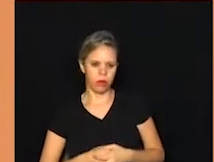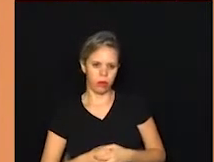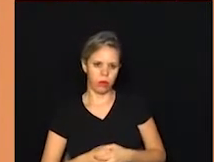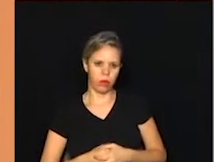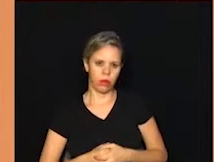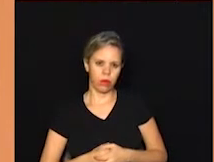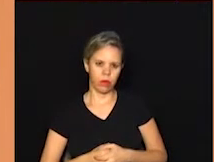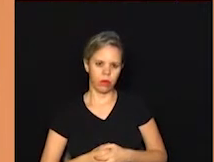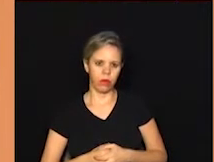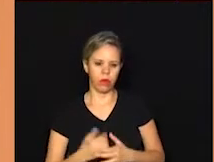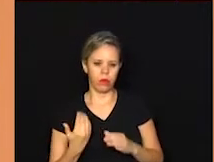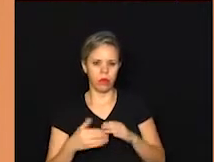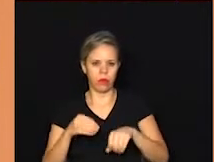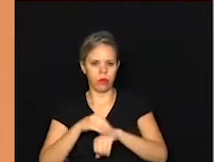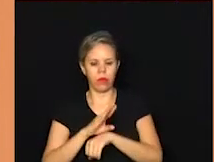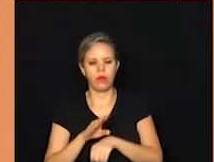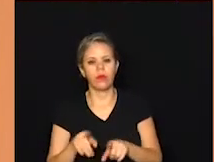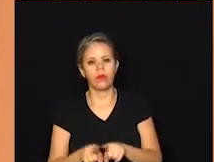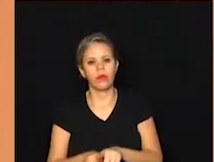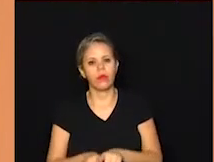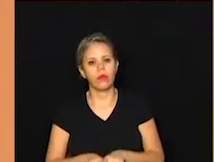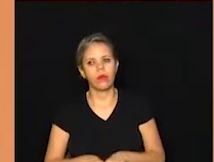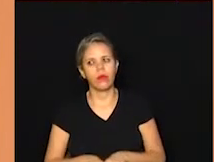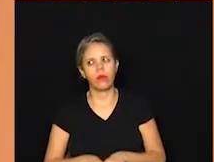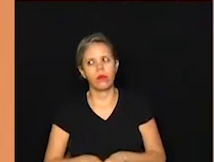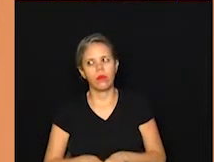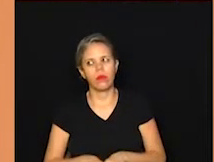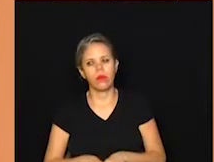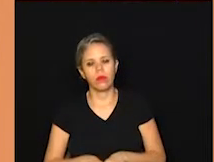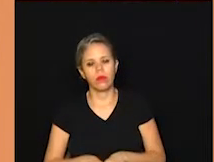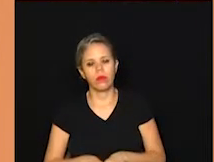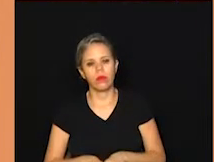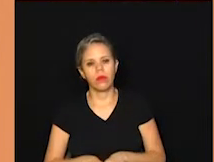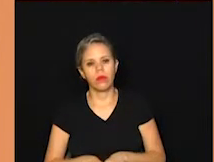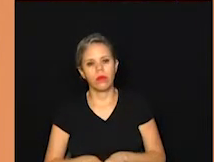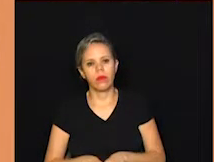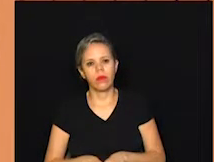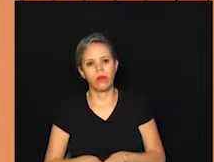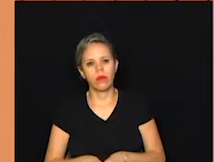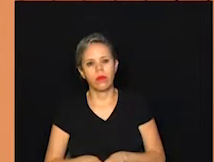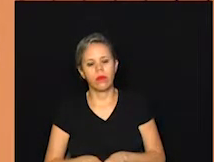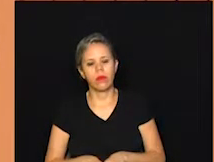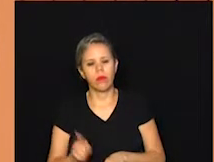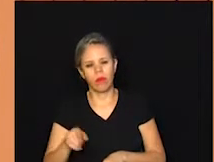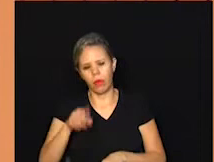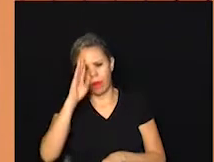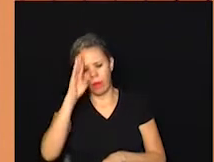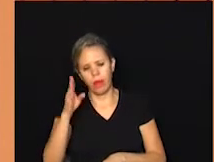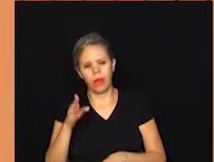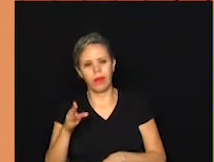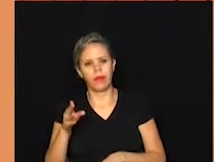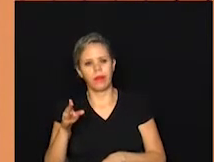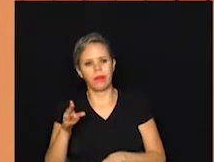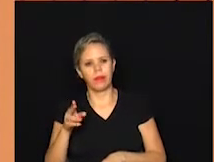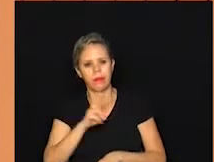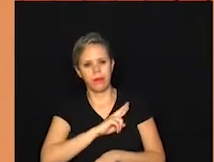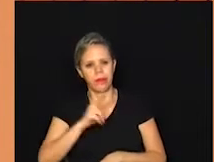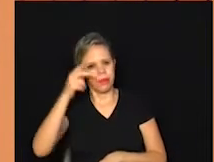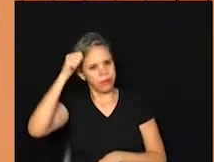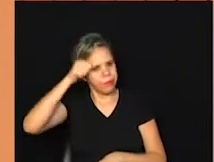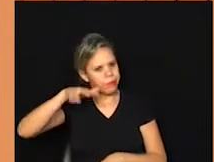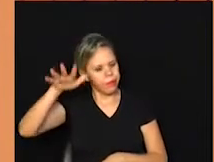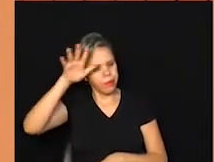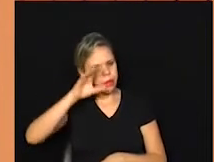E tem uma mensagem também aqui do Pai Ayrton de Ogum, que é embaixador das religiões de matriz africanas do estado de São Paulo e coordenador